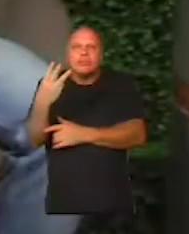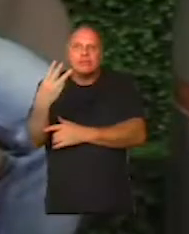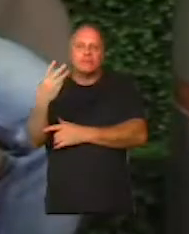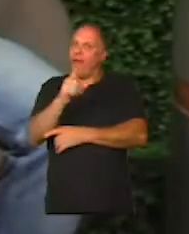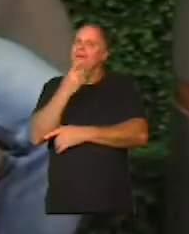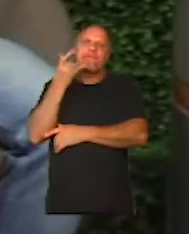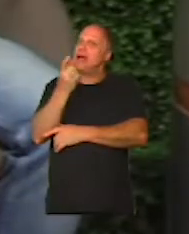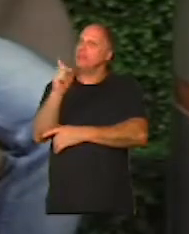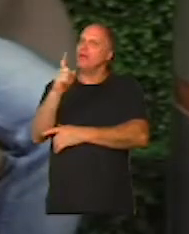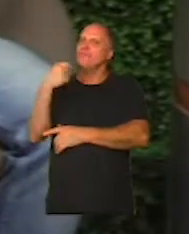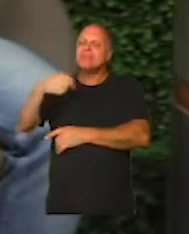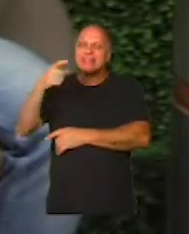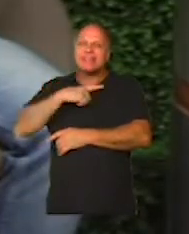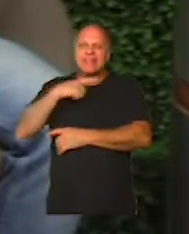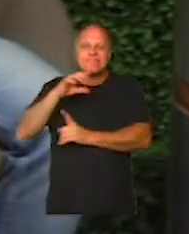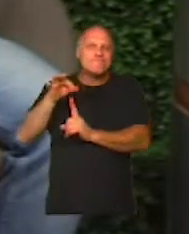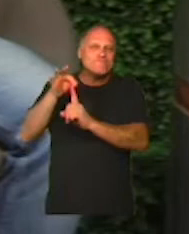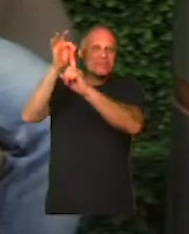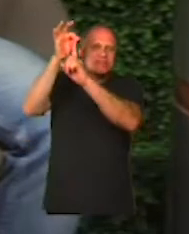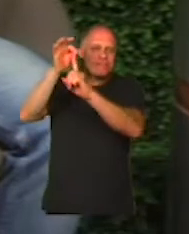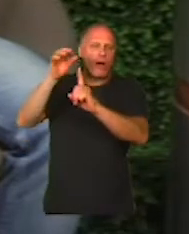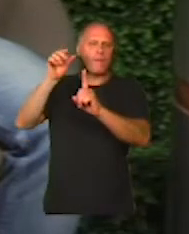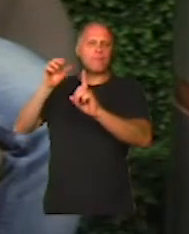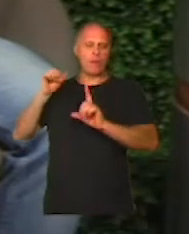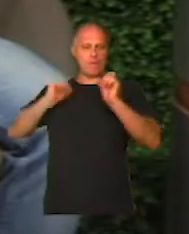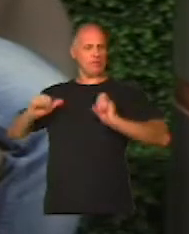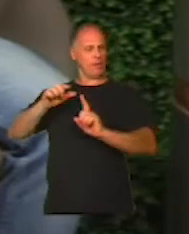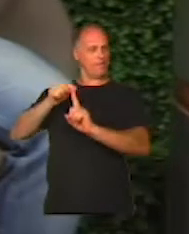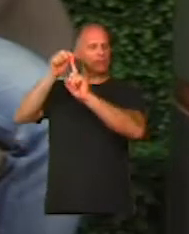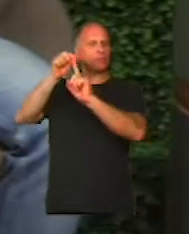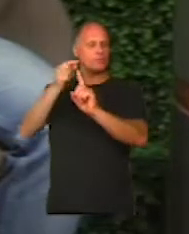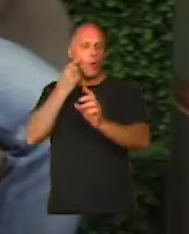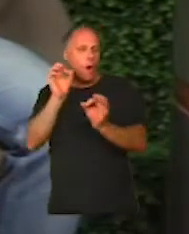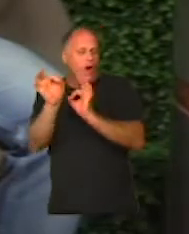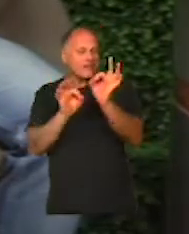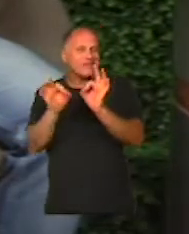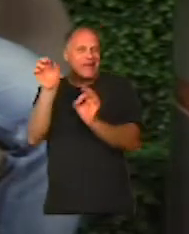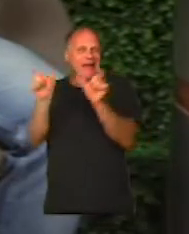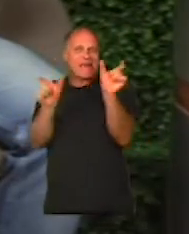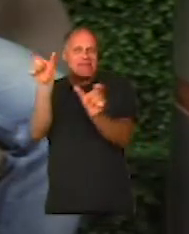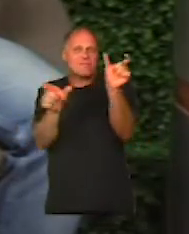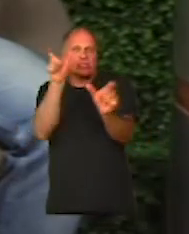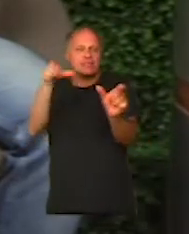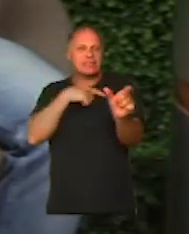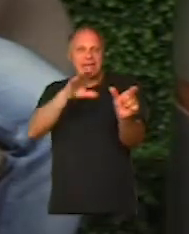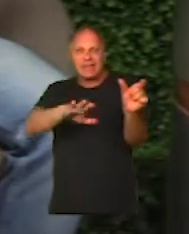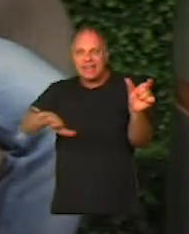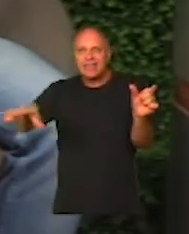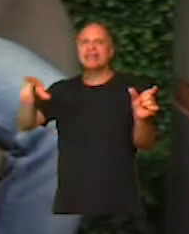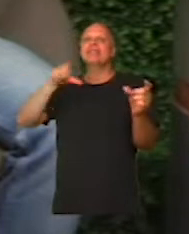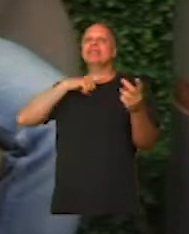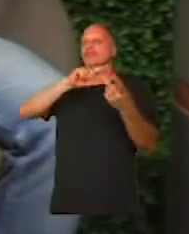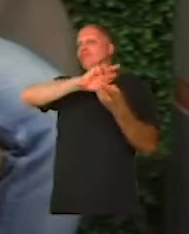precisa ter os atores principais, os personagens principais, e comandar o pessoal que tinha criança, tinha